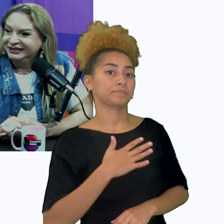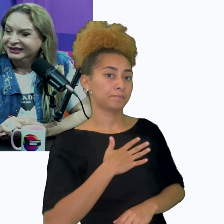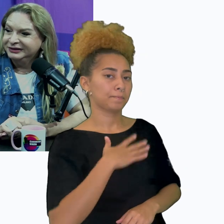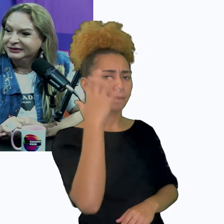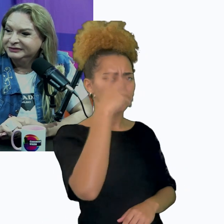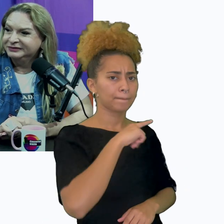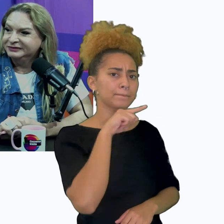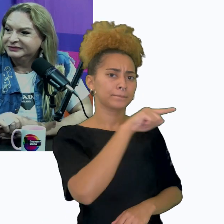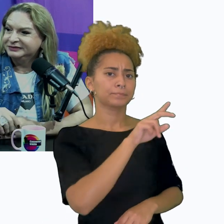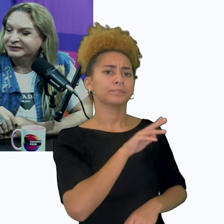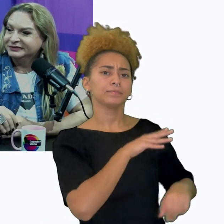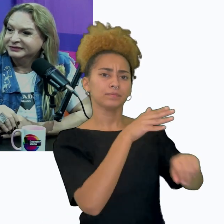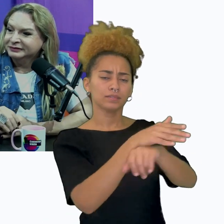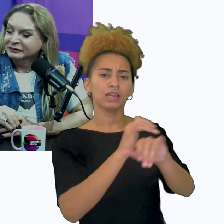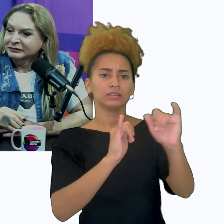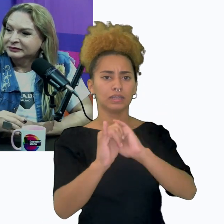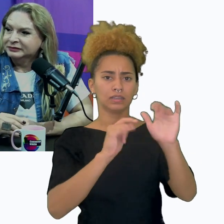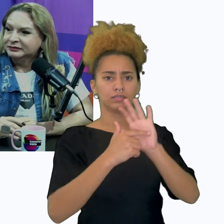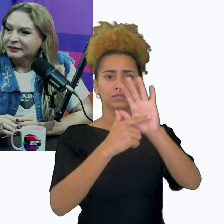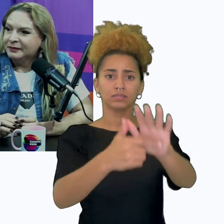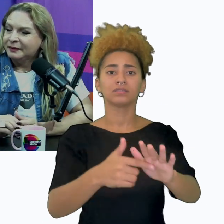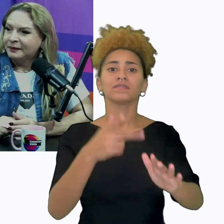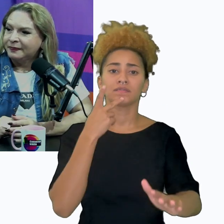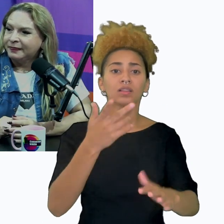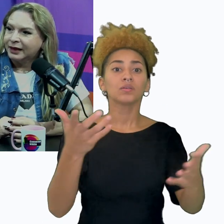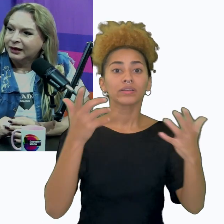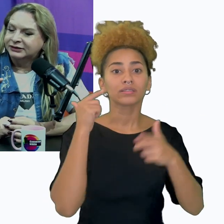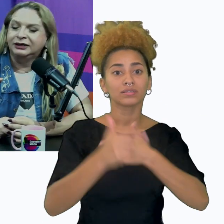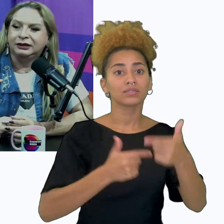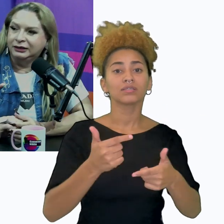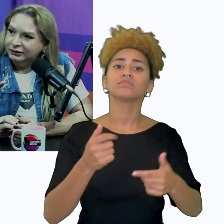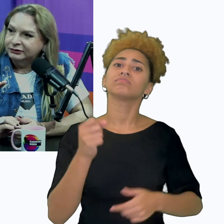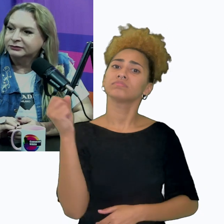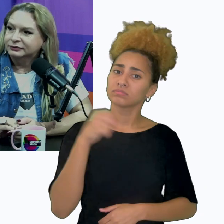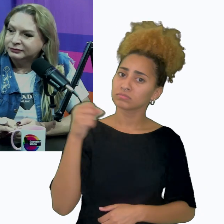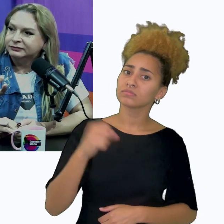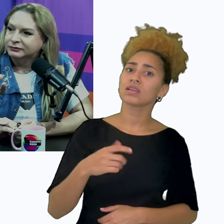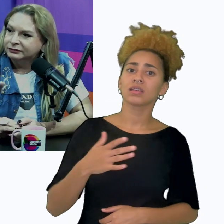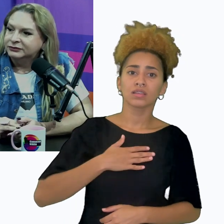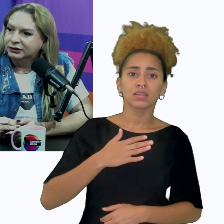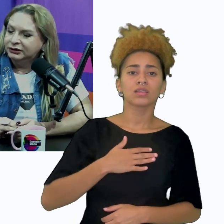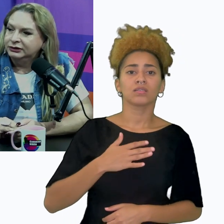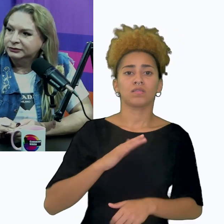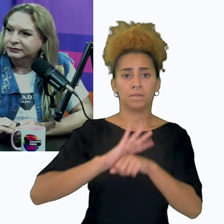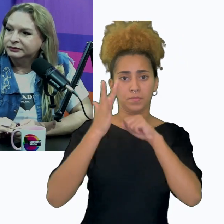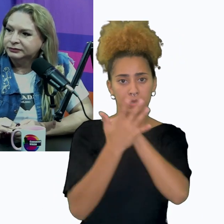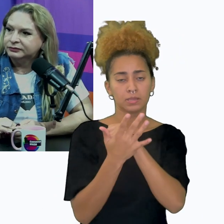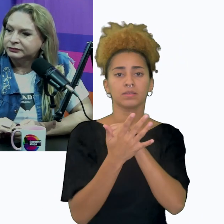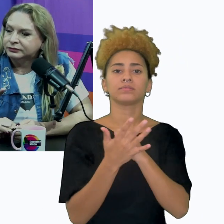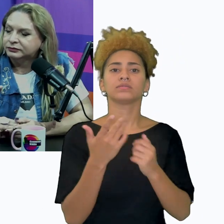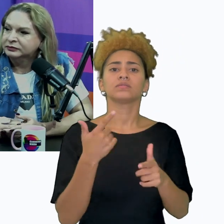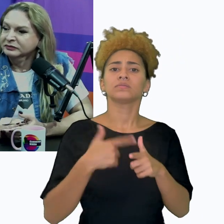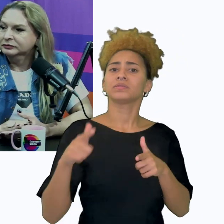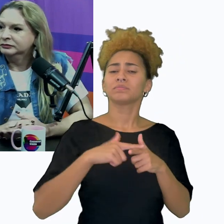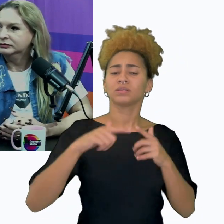você vai pra internet dizer eu quero trabalhar. Sim. Porque a gente precisa trabalhar. Depois da